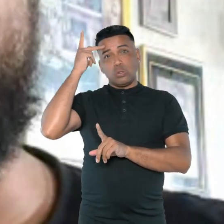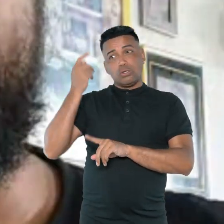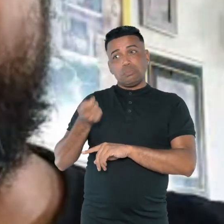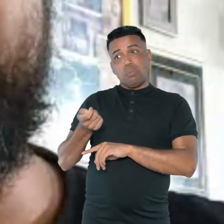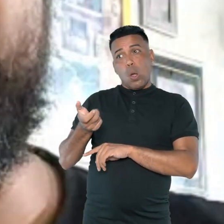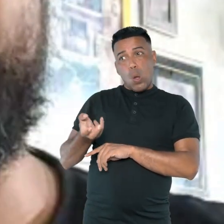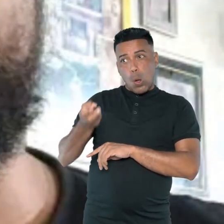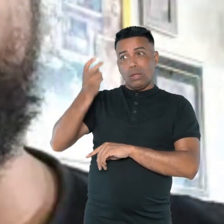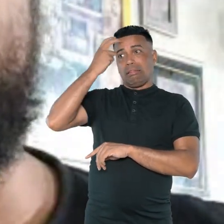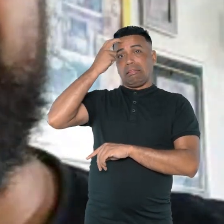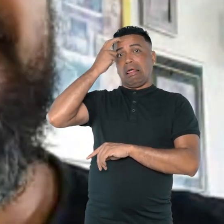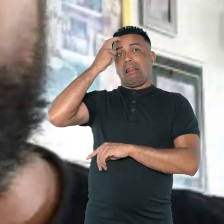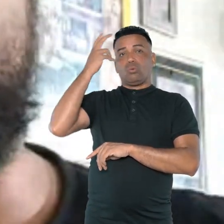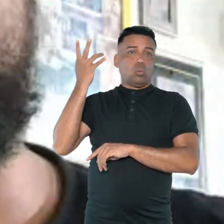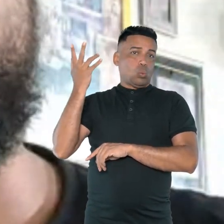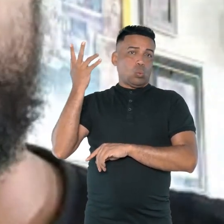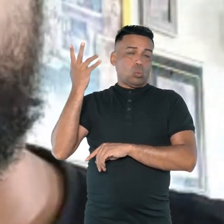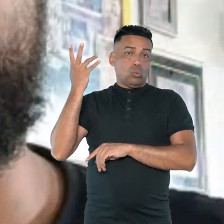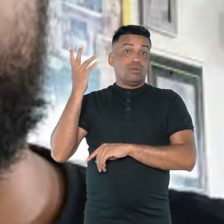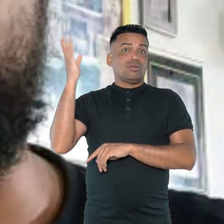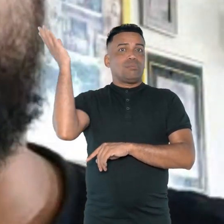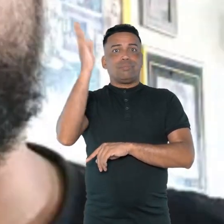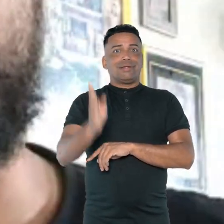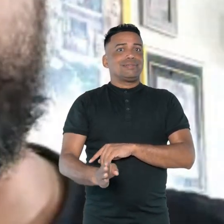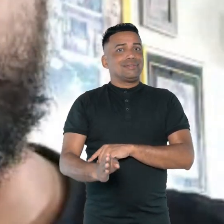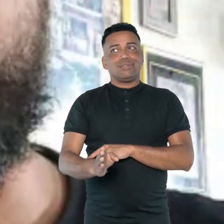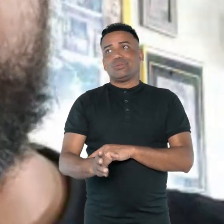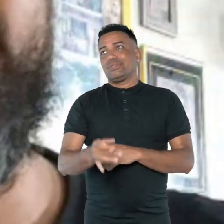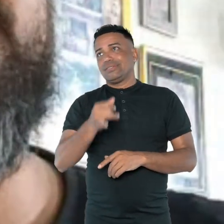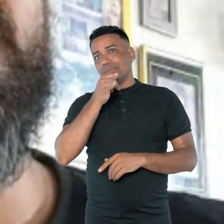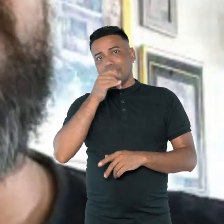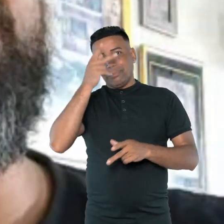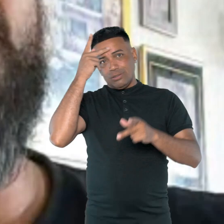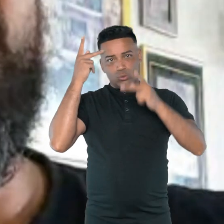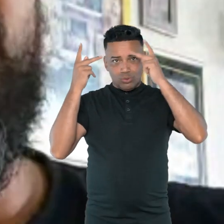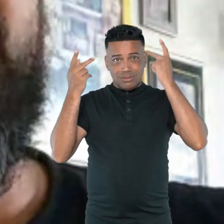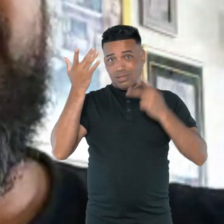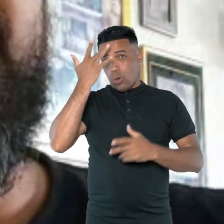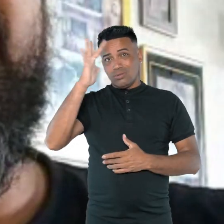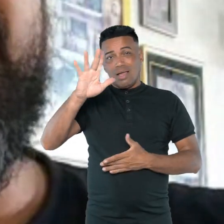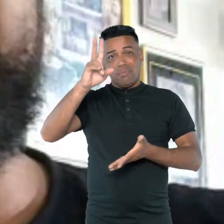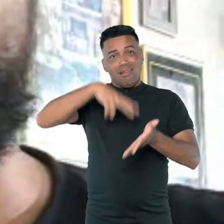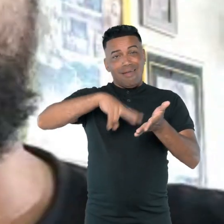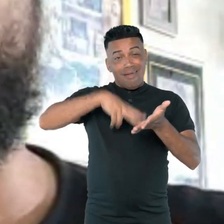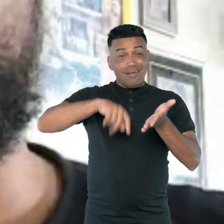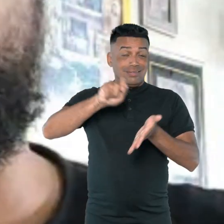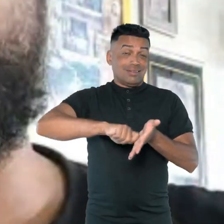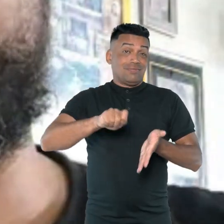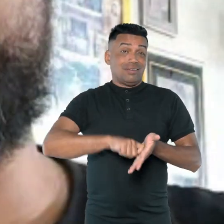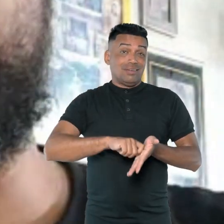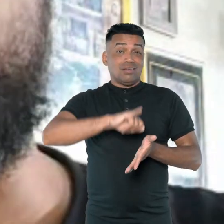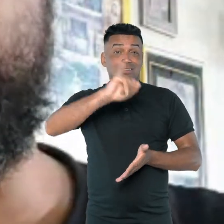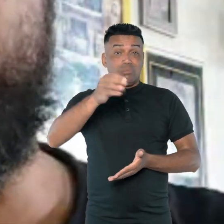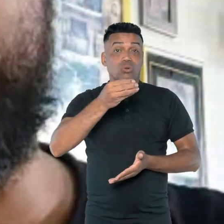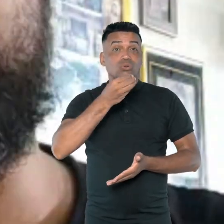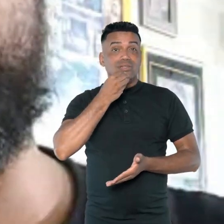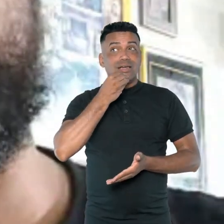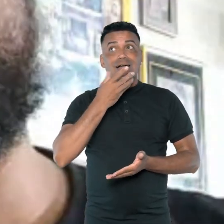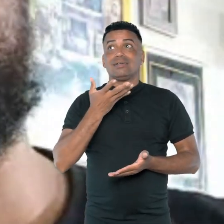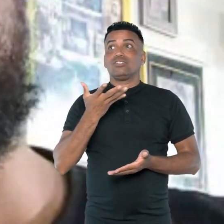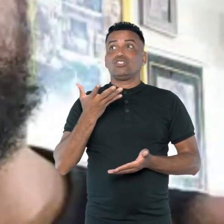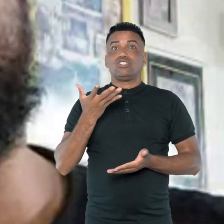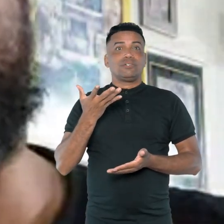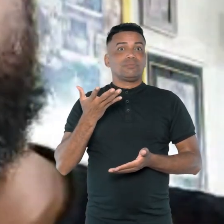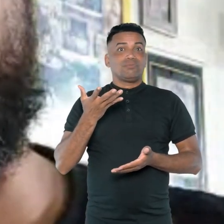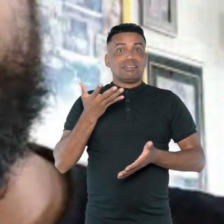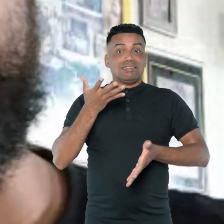que a entendem, né? Que nosso Brasil ainda é muito semi-analfabeto, né? Então, essa oportunidade é muito cara para